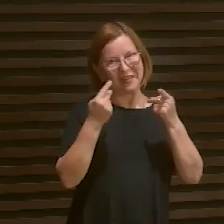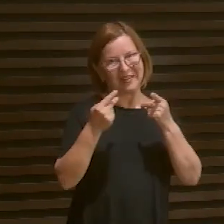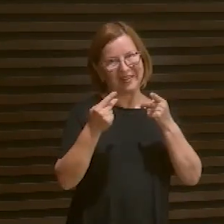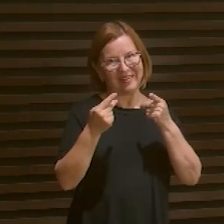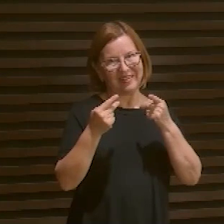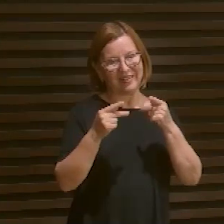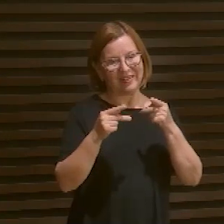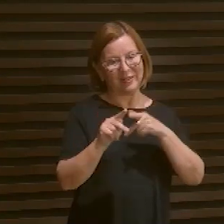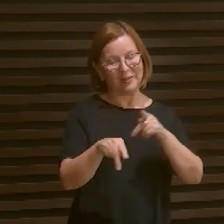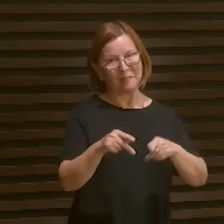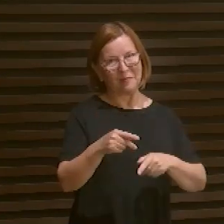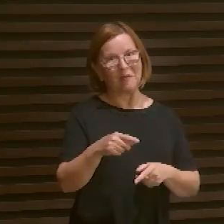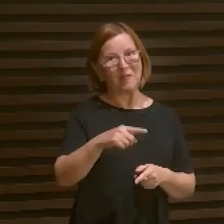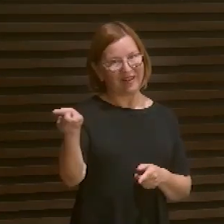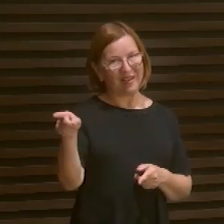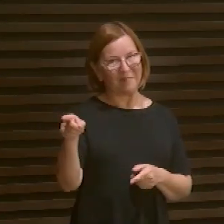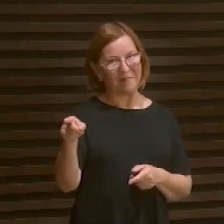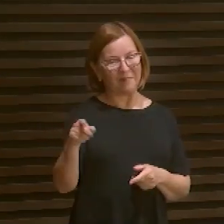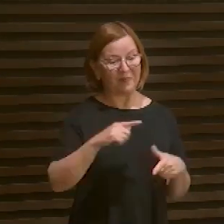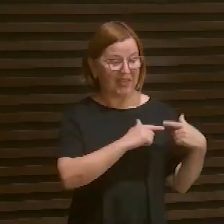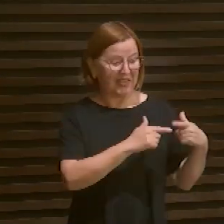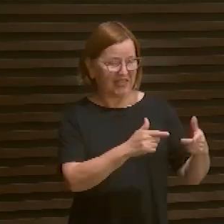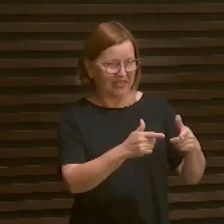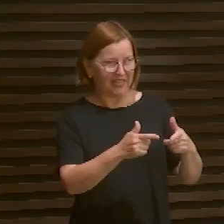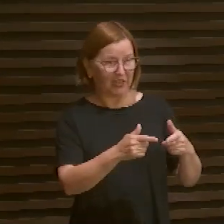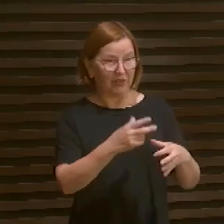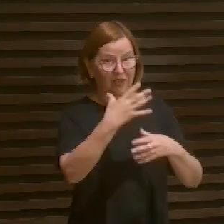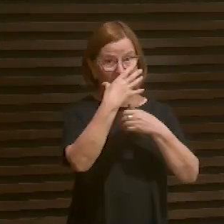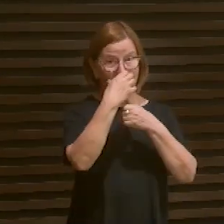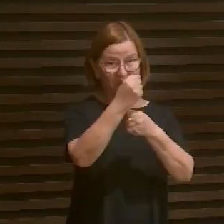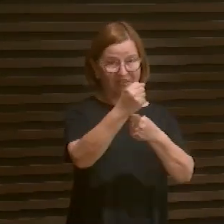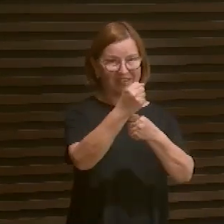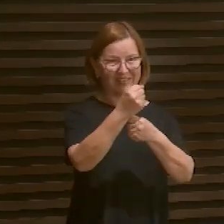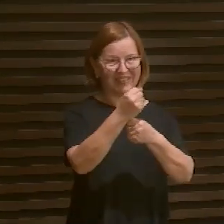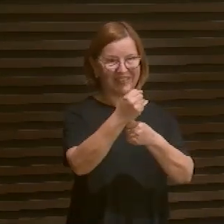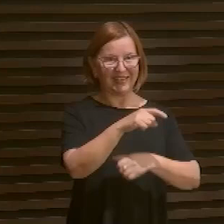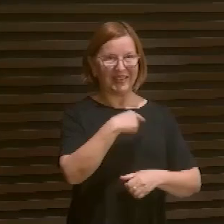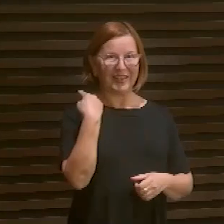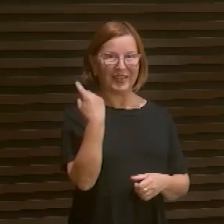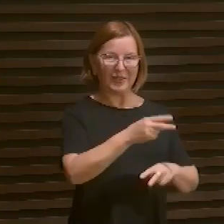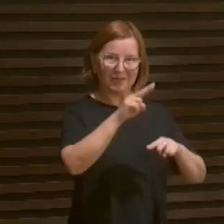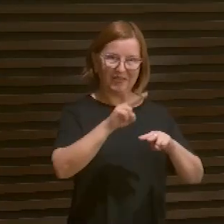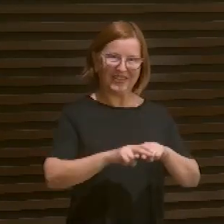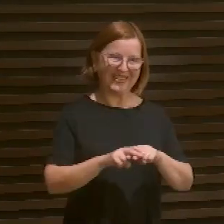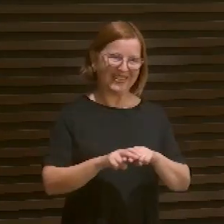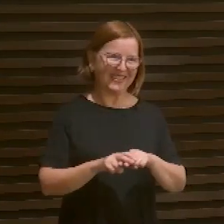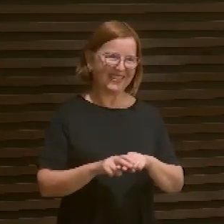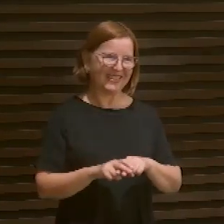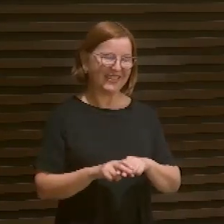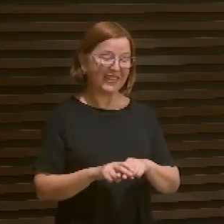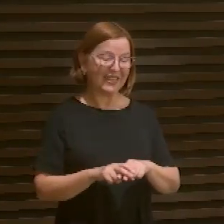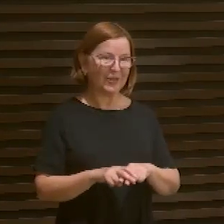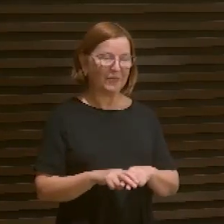A tradição é muito forte, agruda na gente, a gente fica preso. E ele está